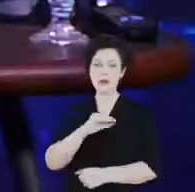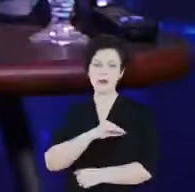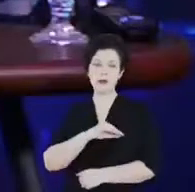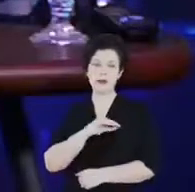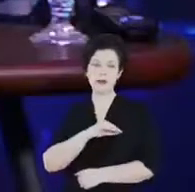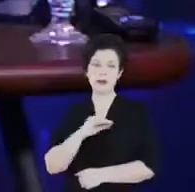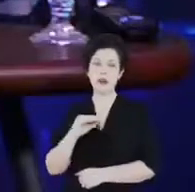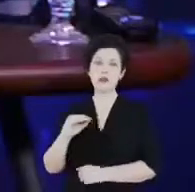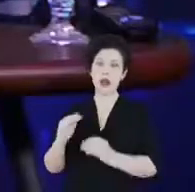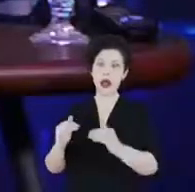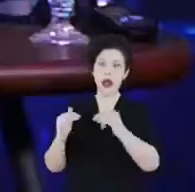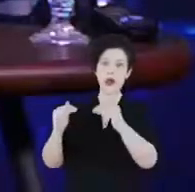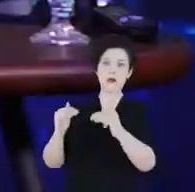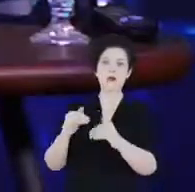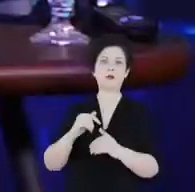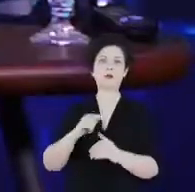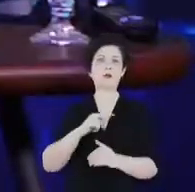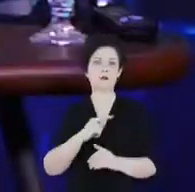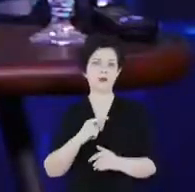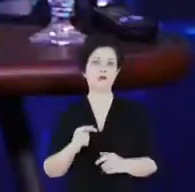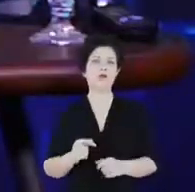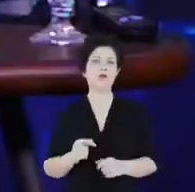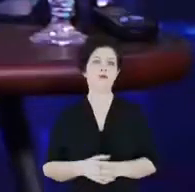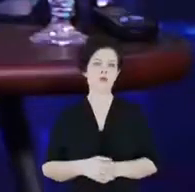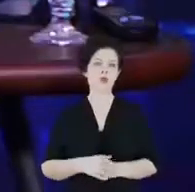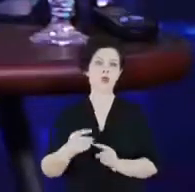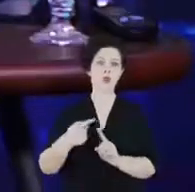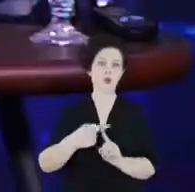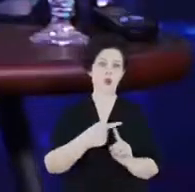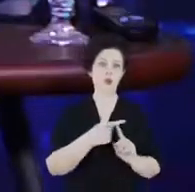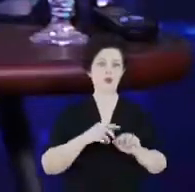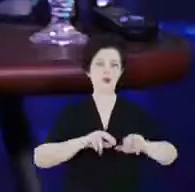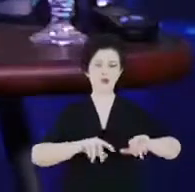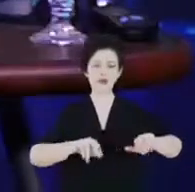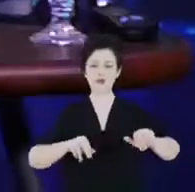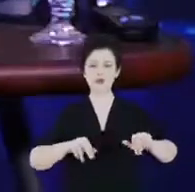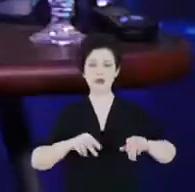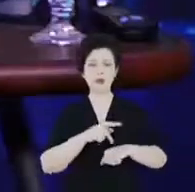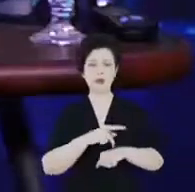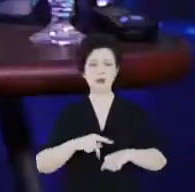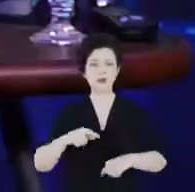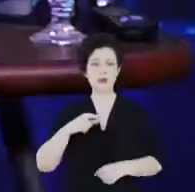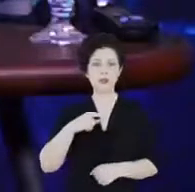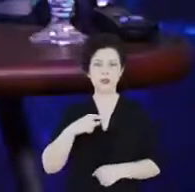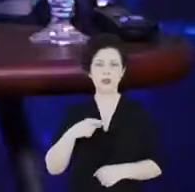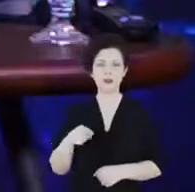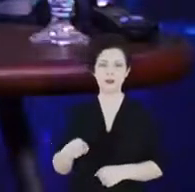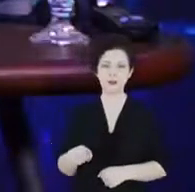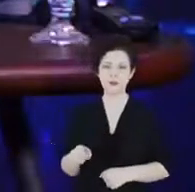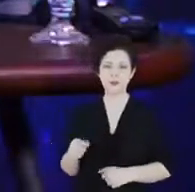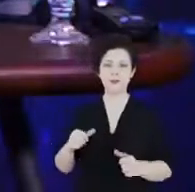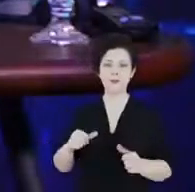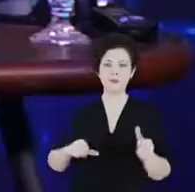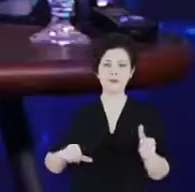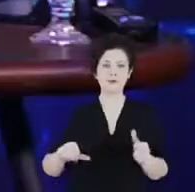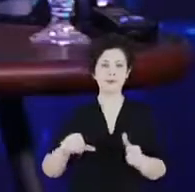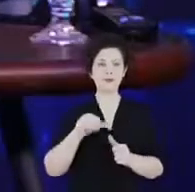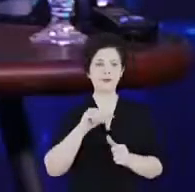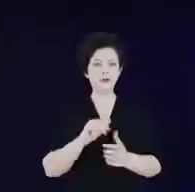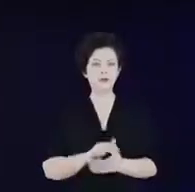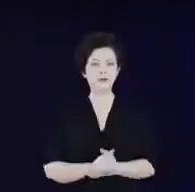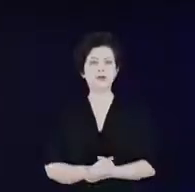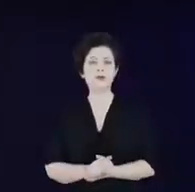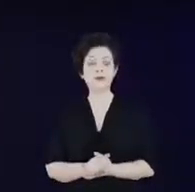alta e com grandes recursos renováveis em mãos. Então, nós precisamos transformar esse país